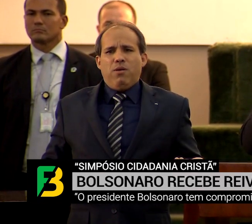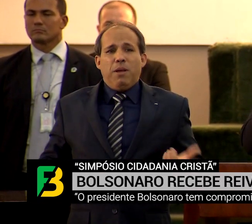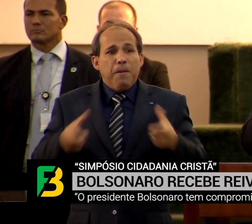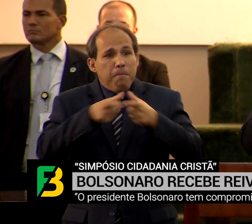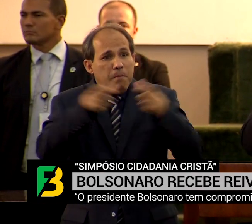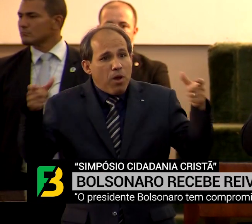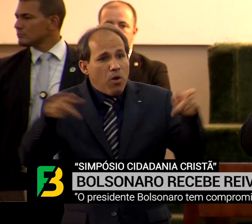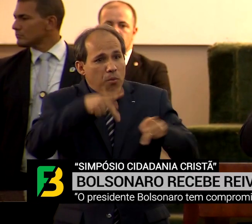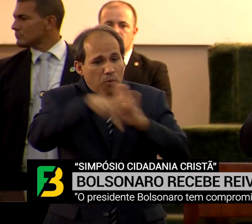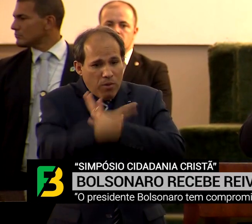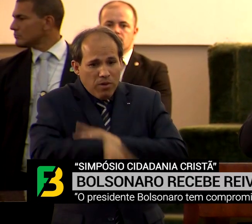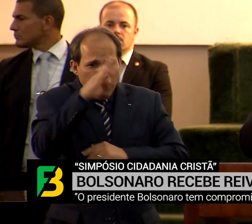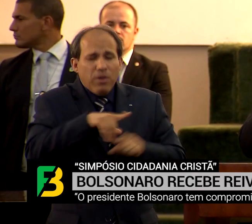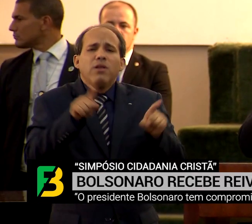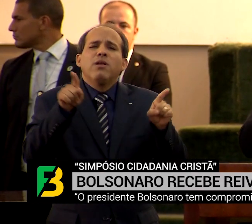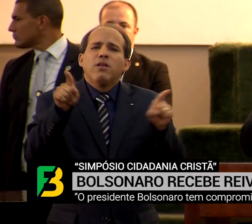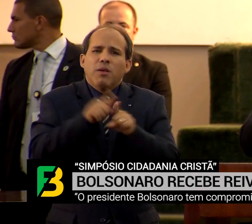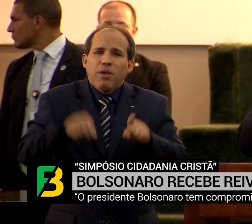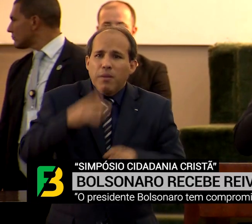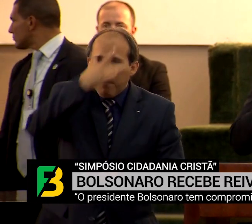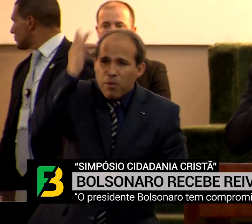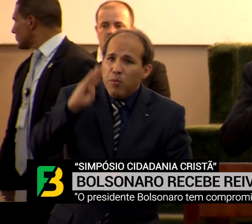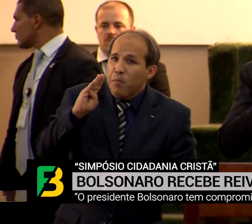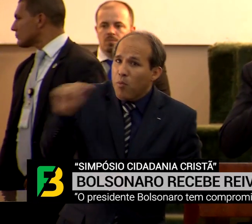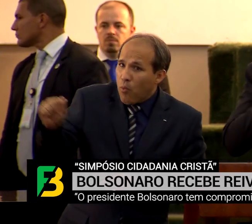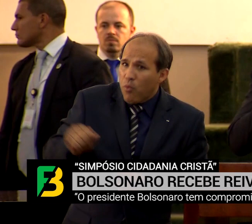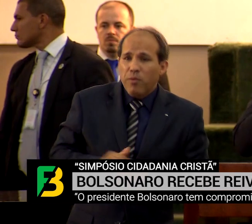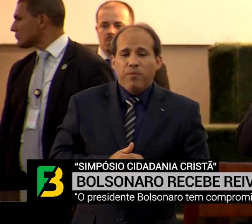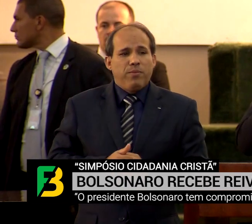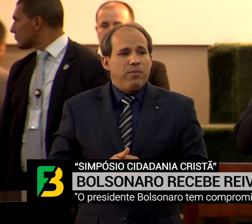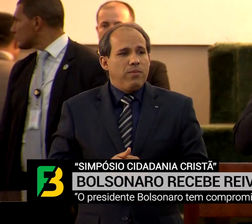povo brasileiro também são pessoas do bem.